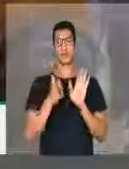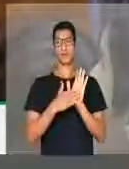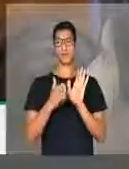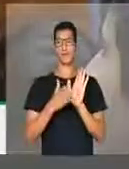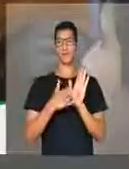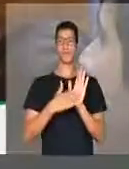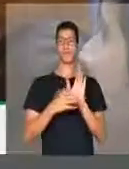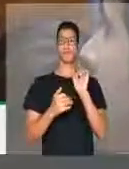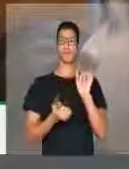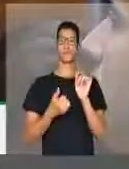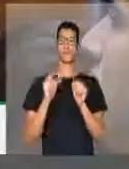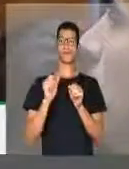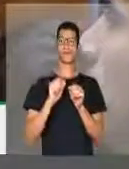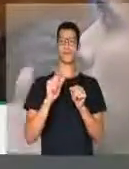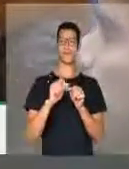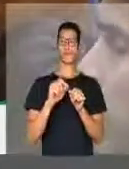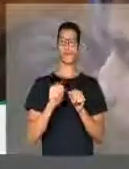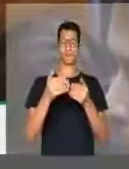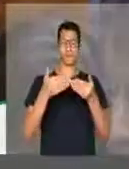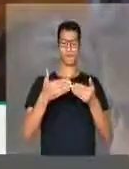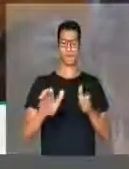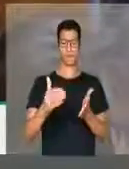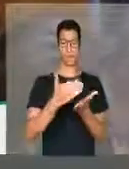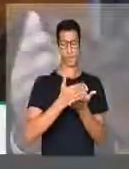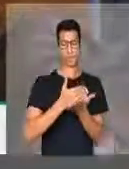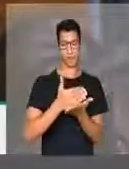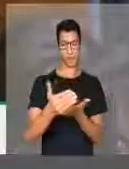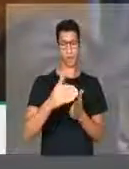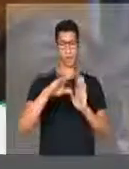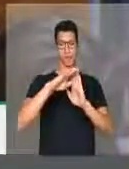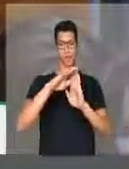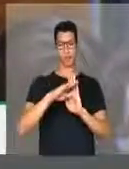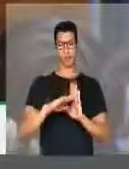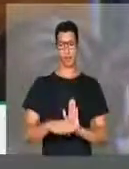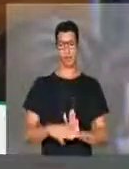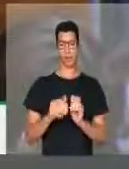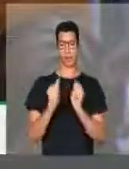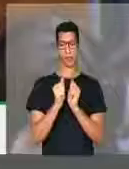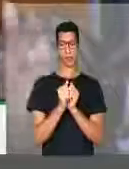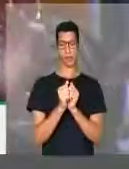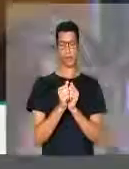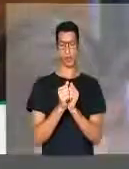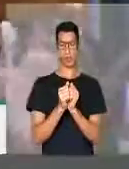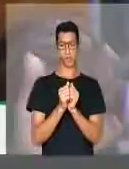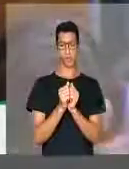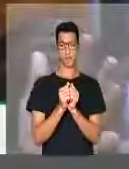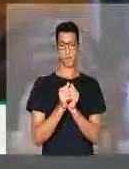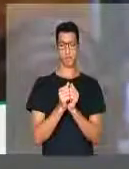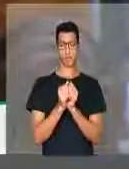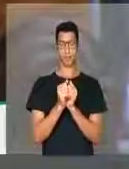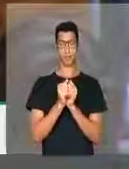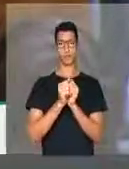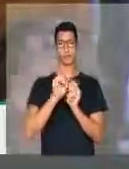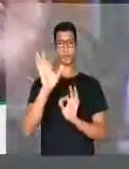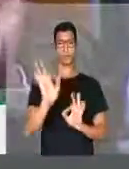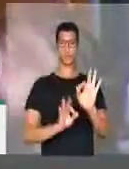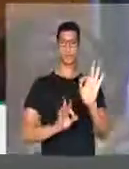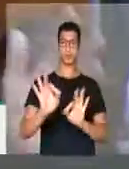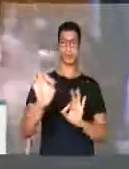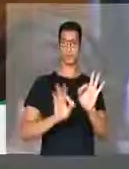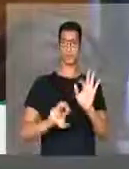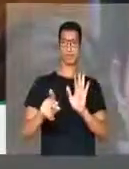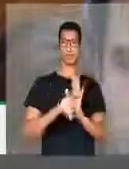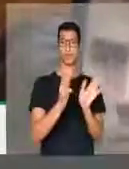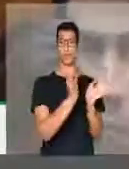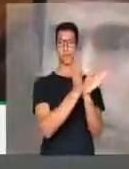proponho que se faça o início de uma agenda com a instrumentalização